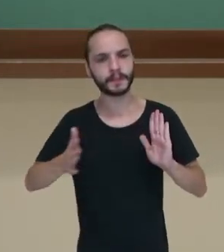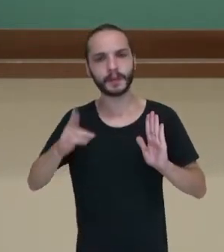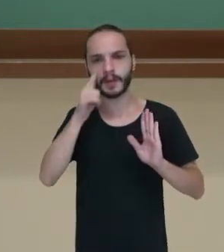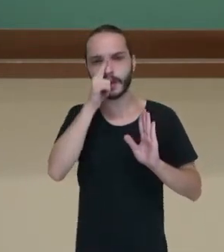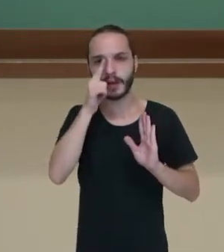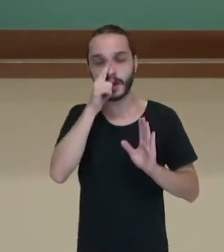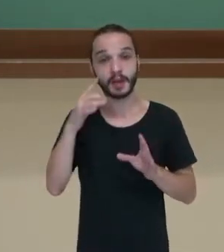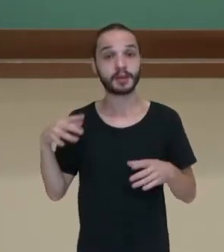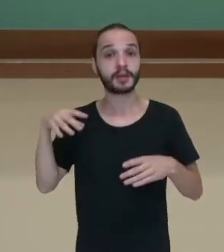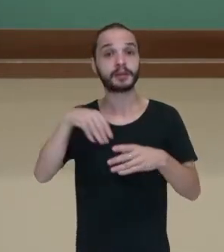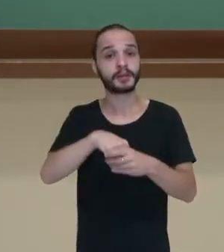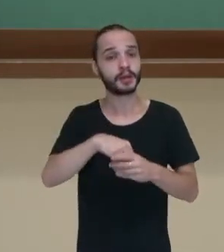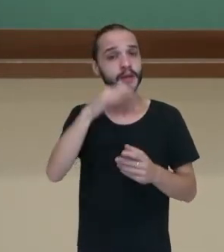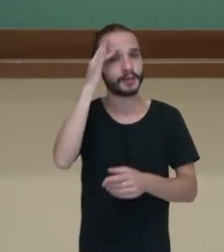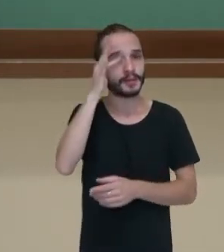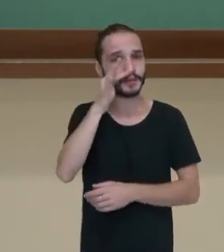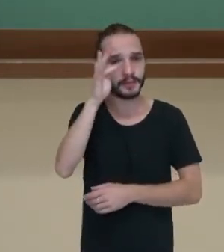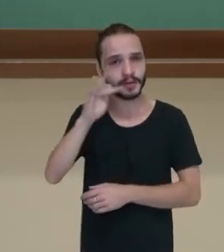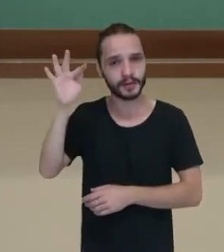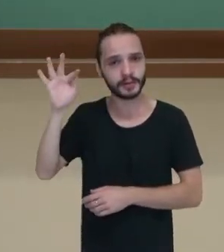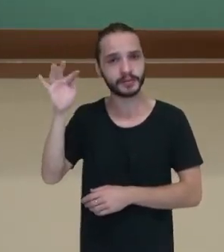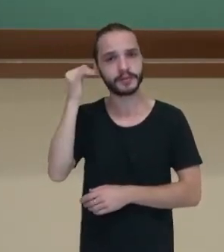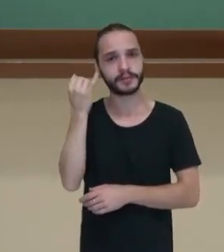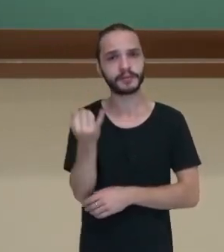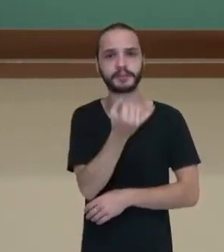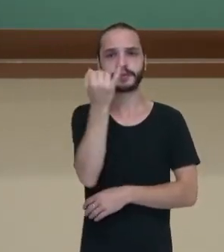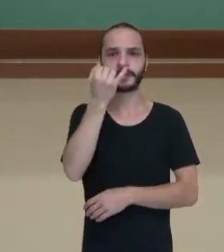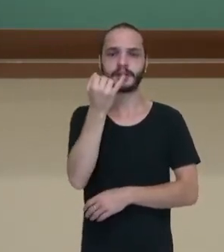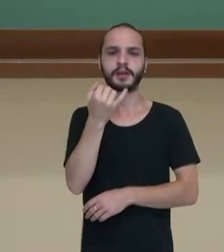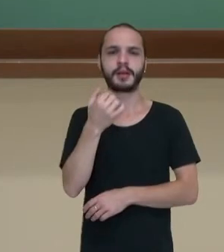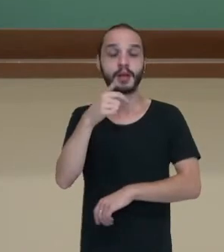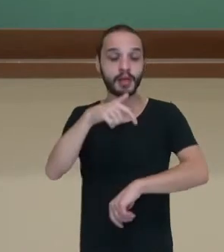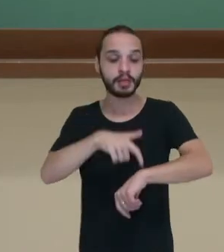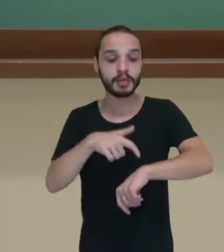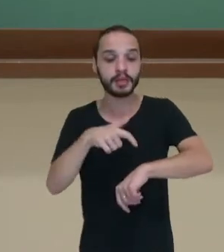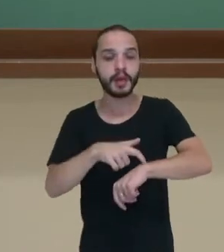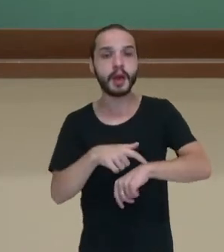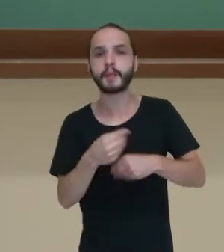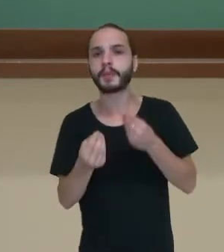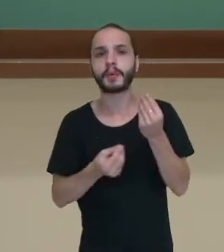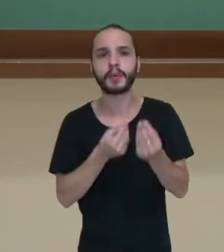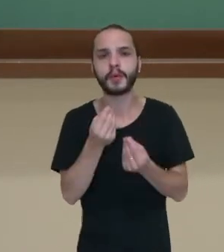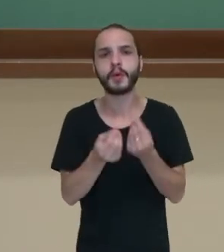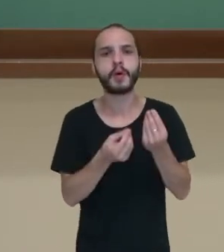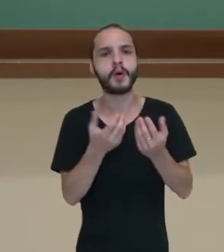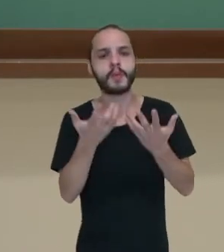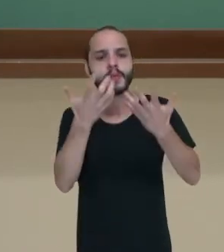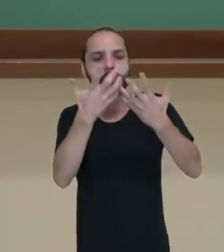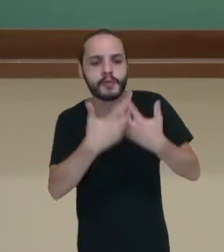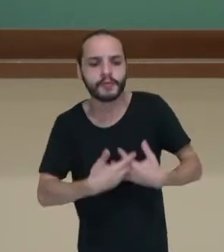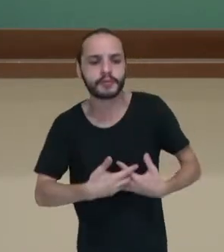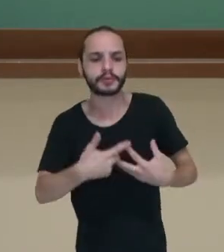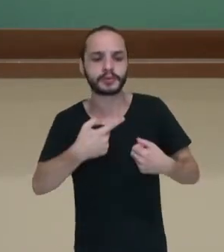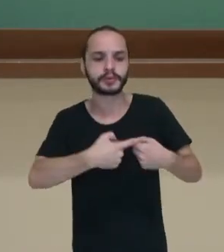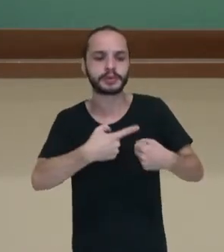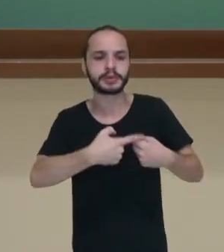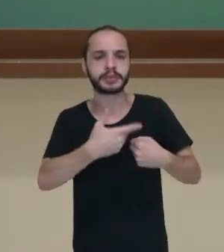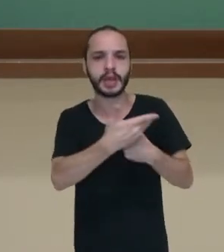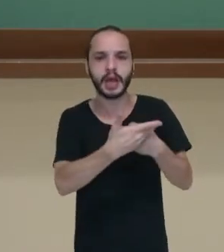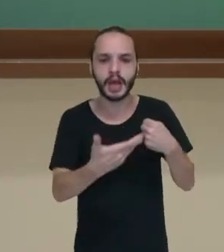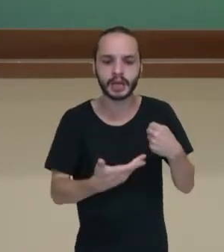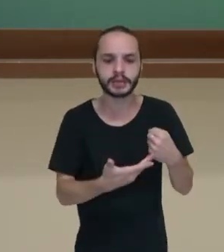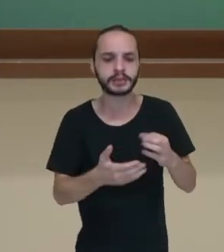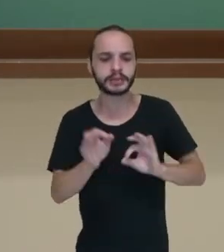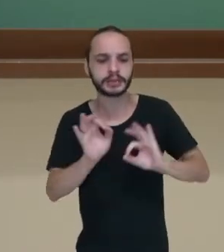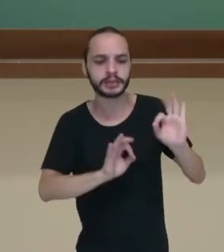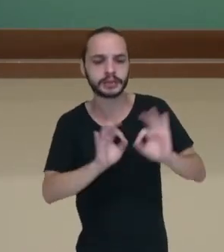isso é muito importante. Nesse tempo eu estou narrando para você como a cidade-estado foi organizada, como eles